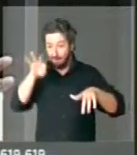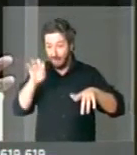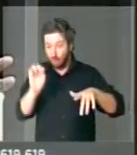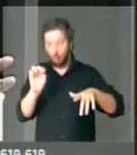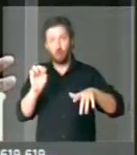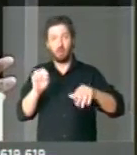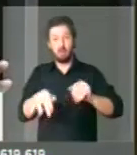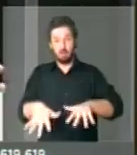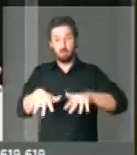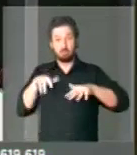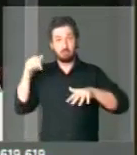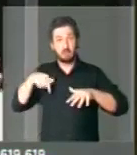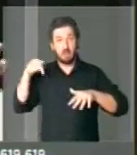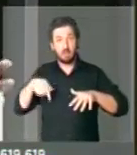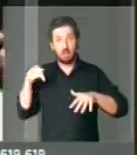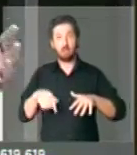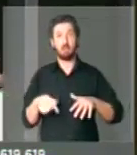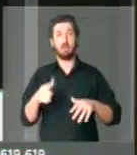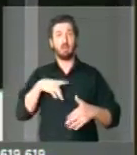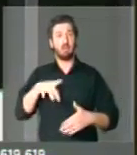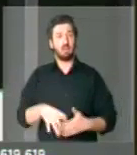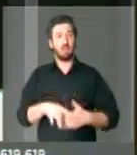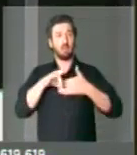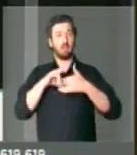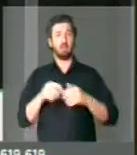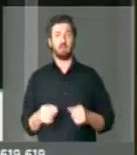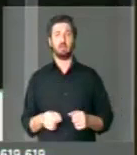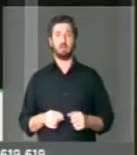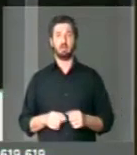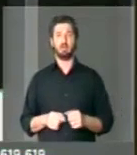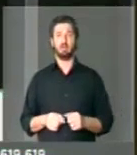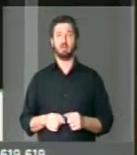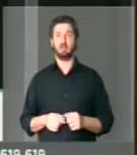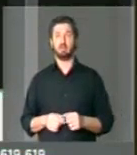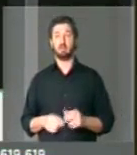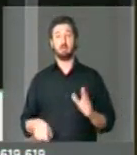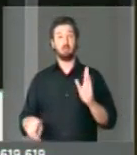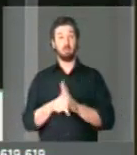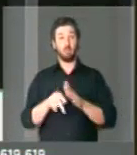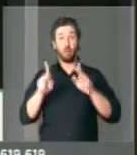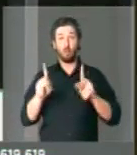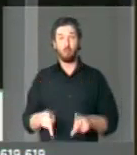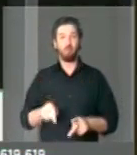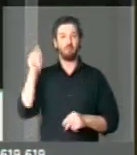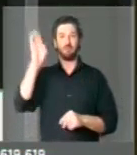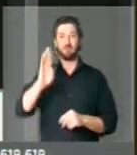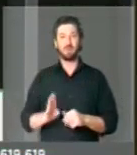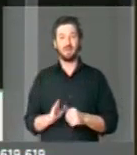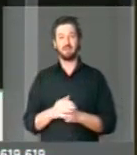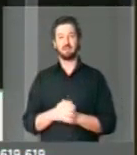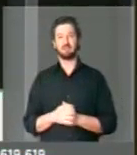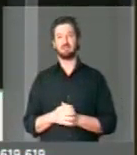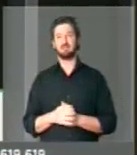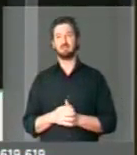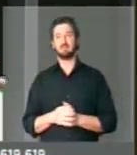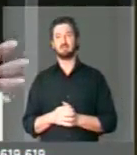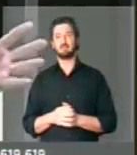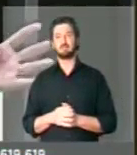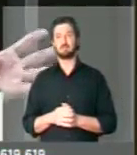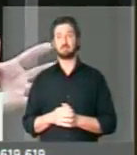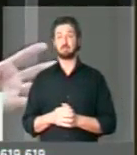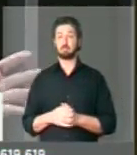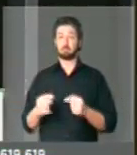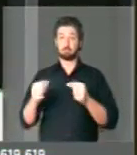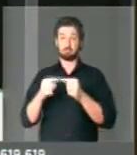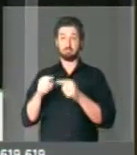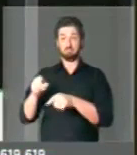que tem a representação da população do nosso país,